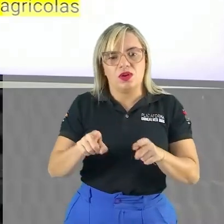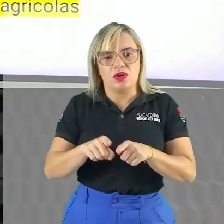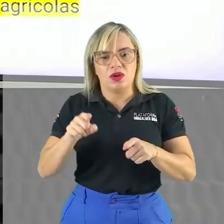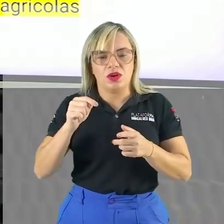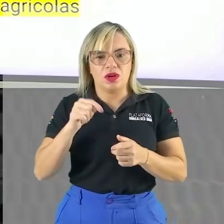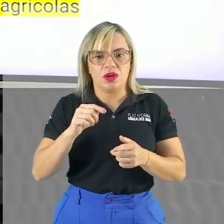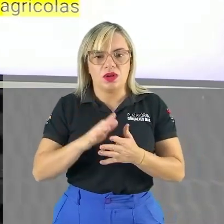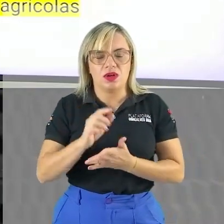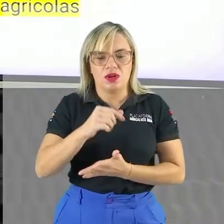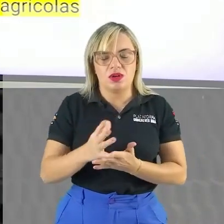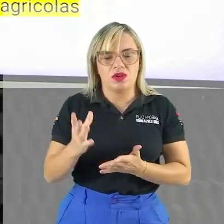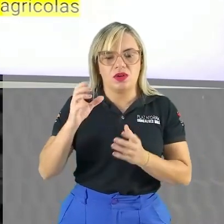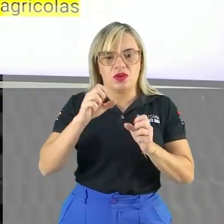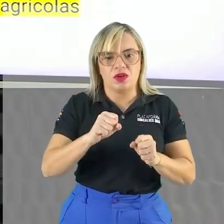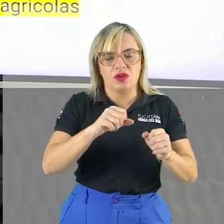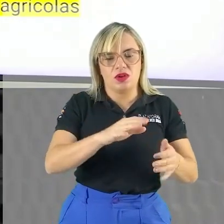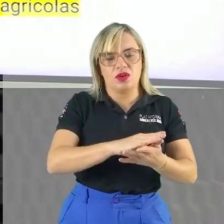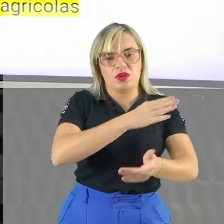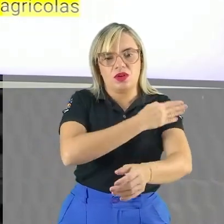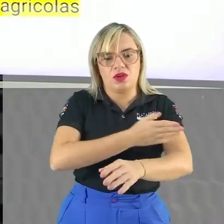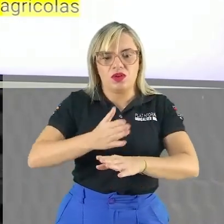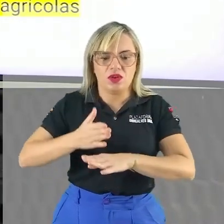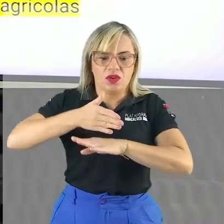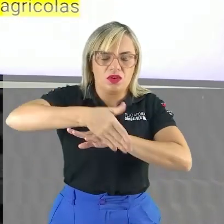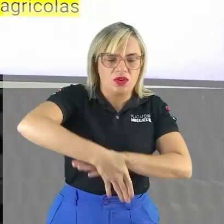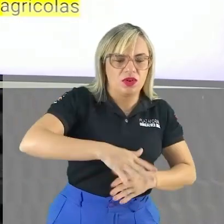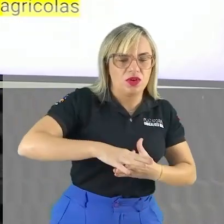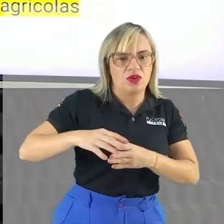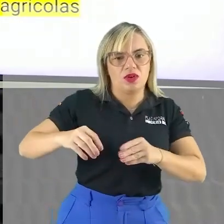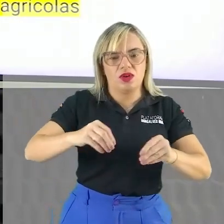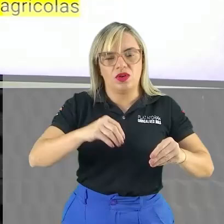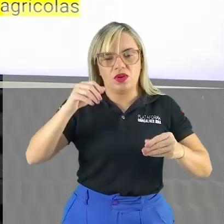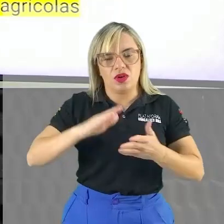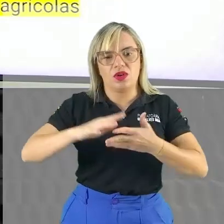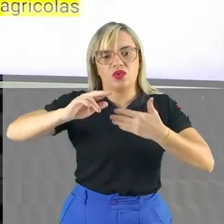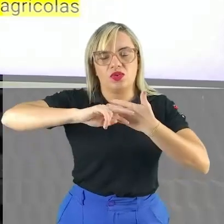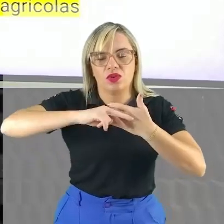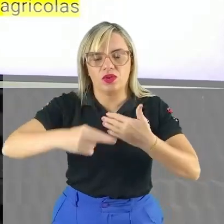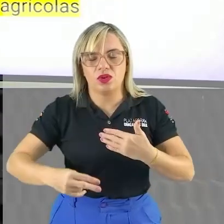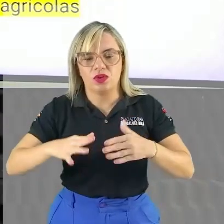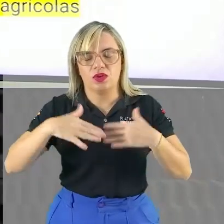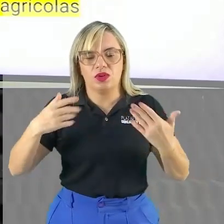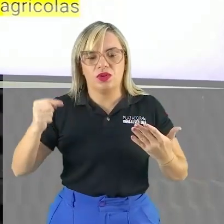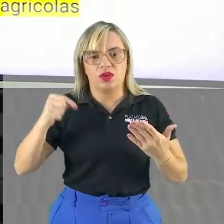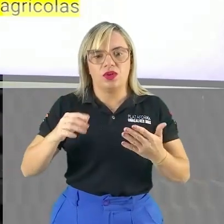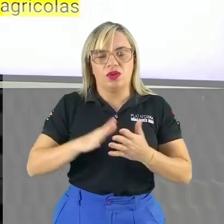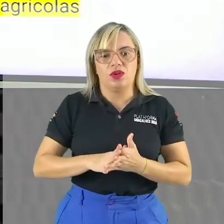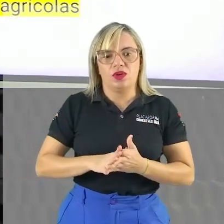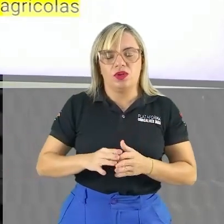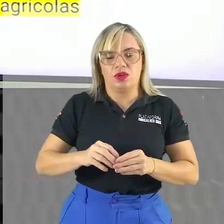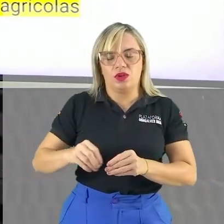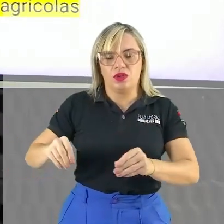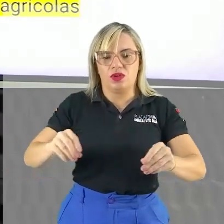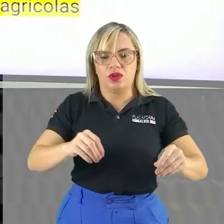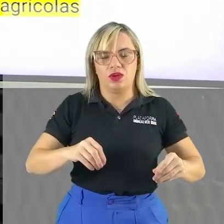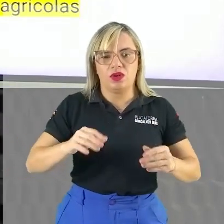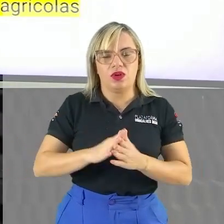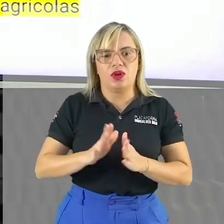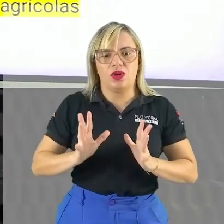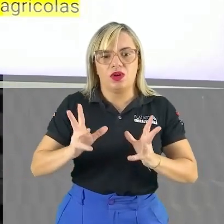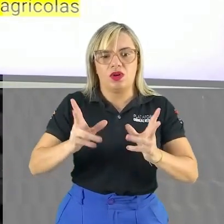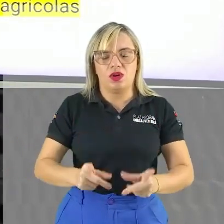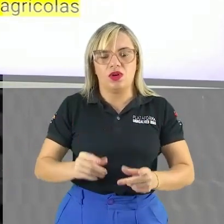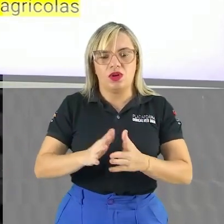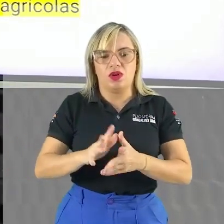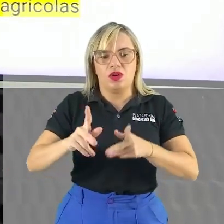uma elite branca, de alguém que invadiu o território. Vejam um dano que causa a esse território e a toda uma população e,